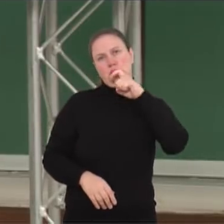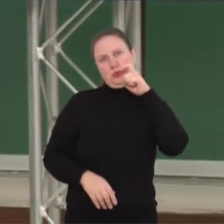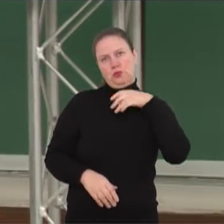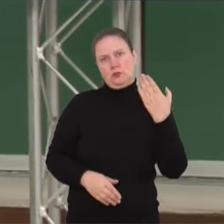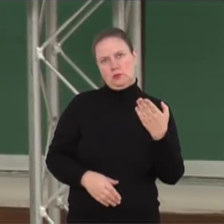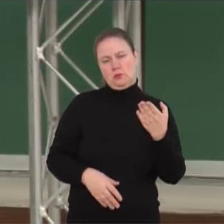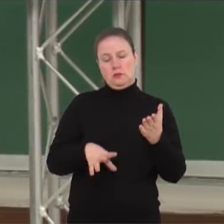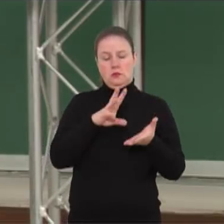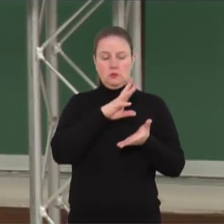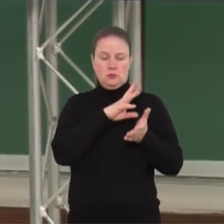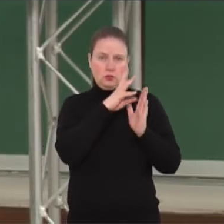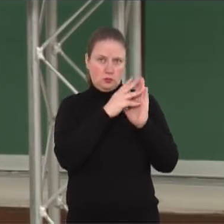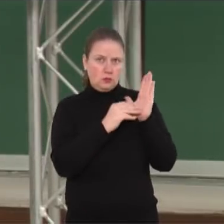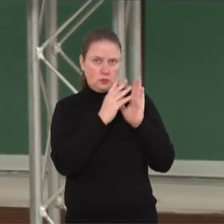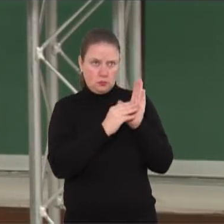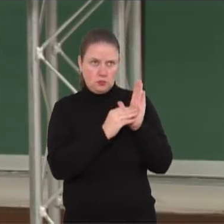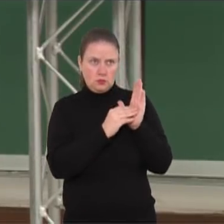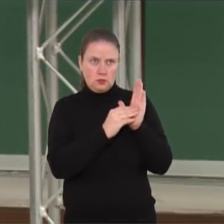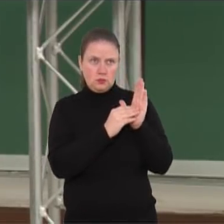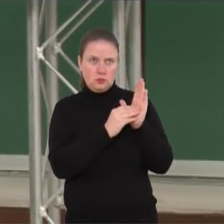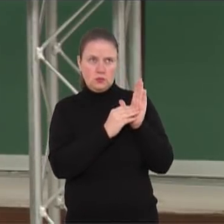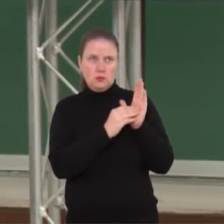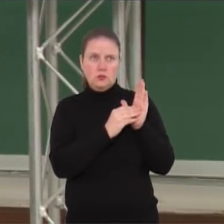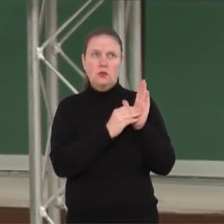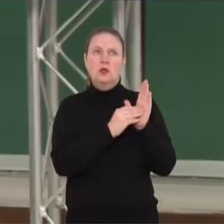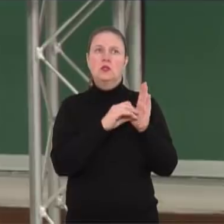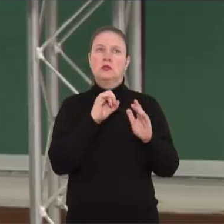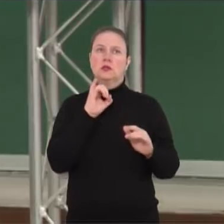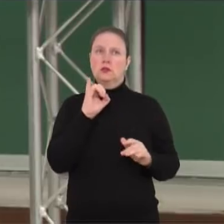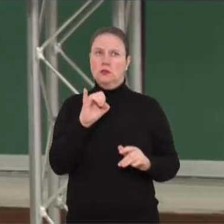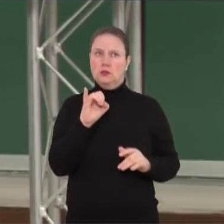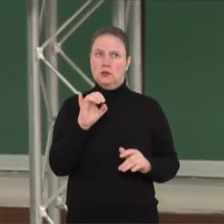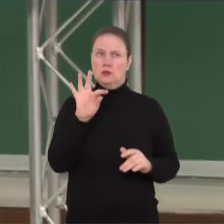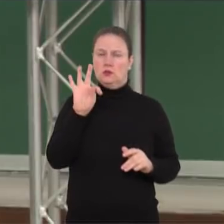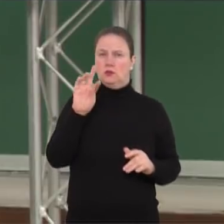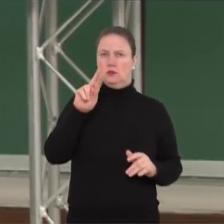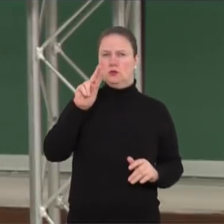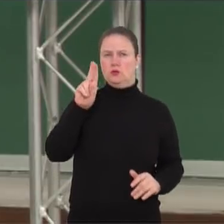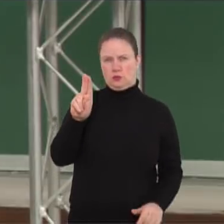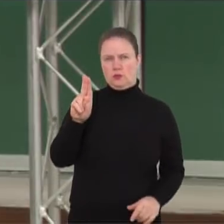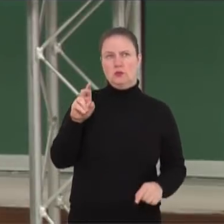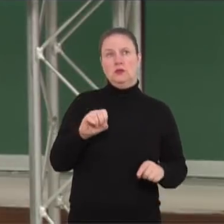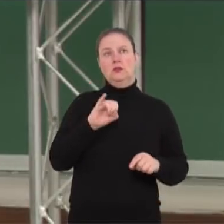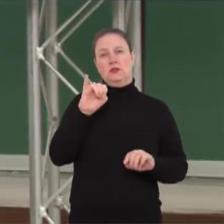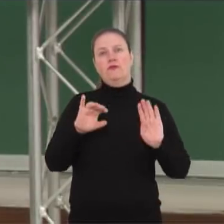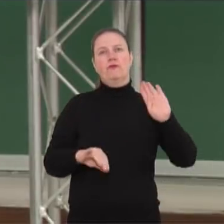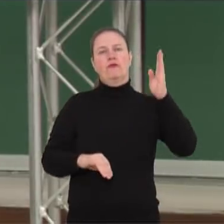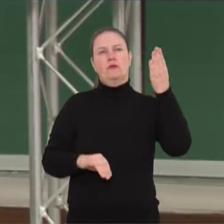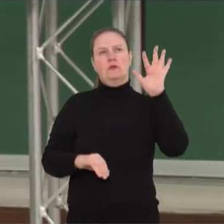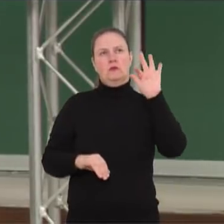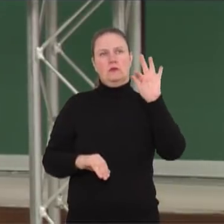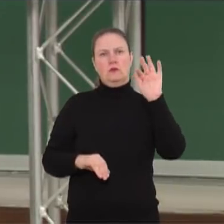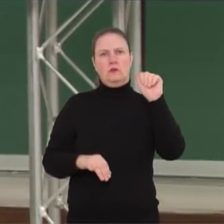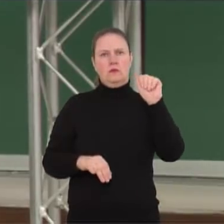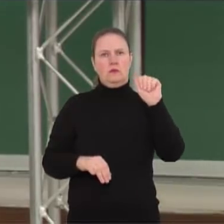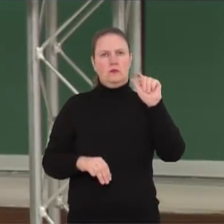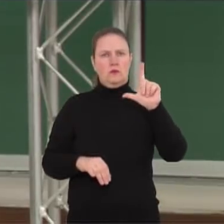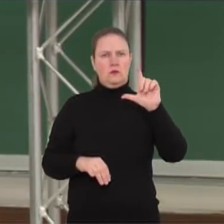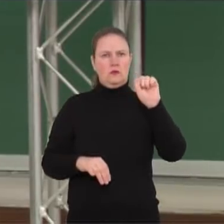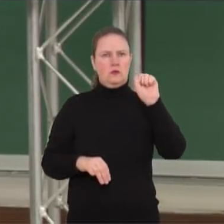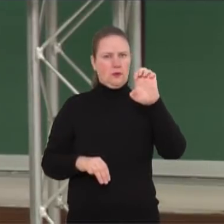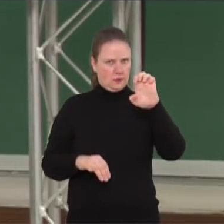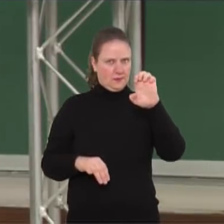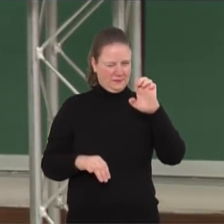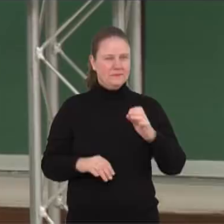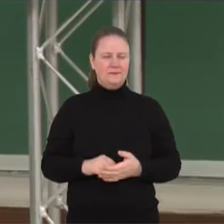escrever no seu caderno true. Se for falsa, você vai colocar false. Pode colocar a letrinha e daí você